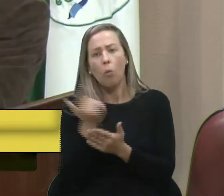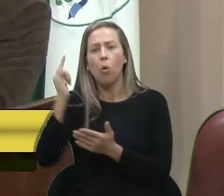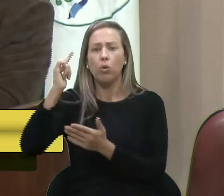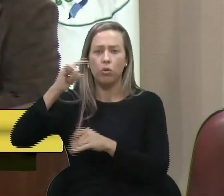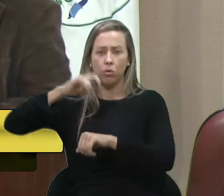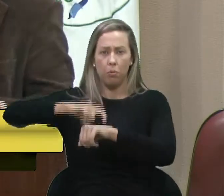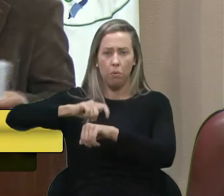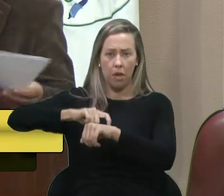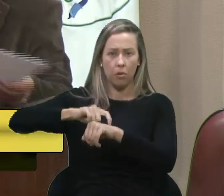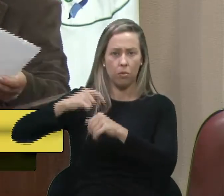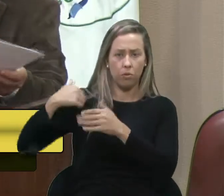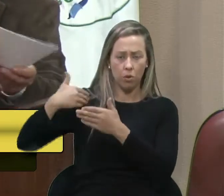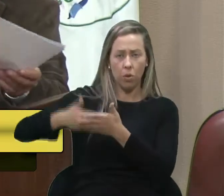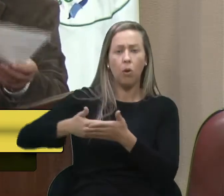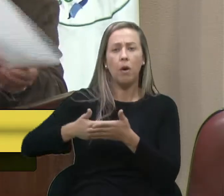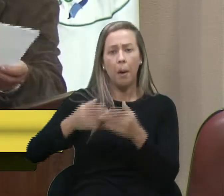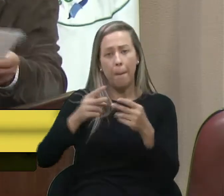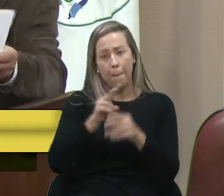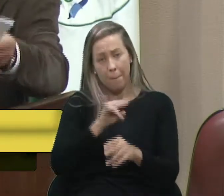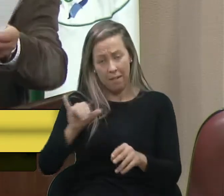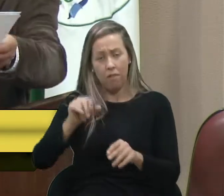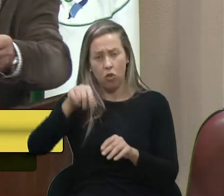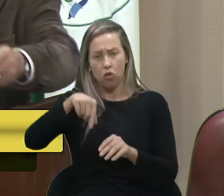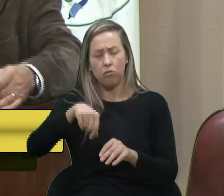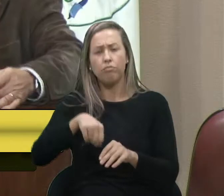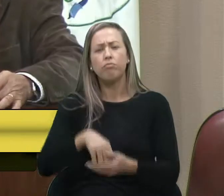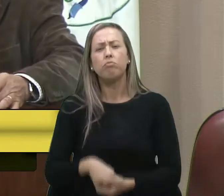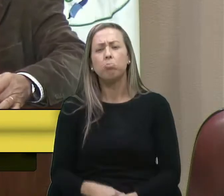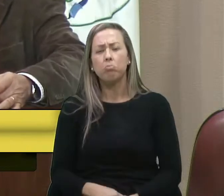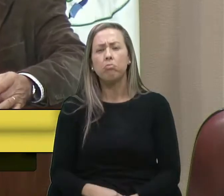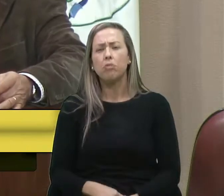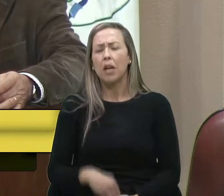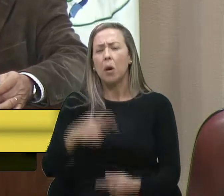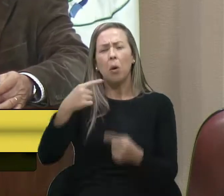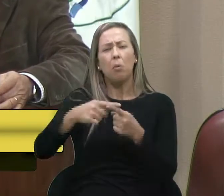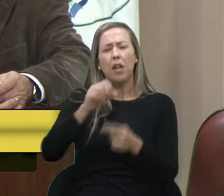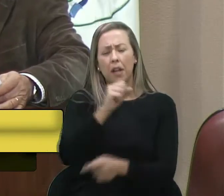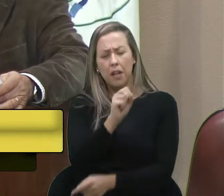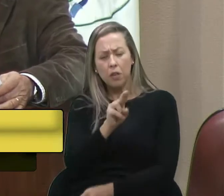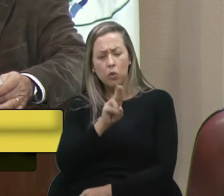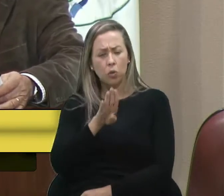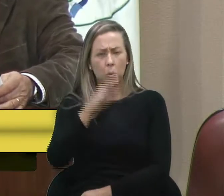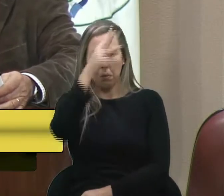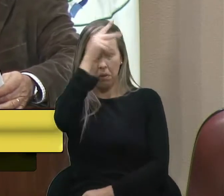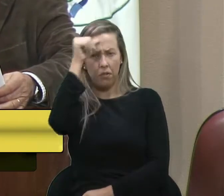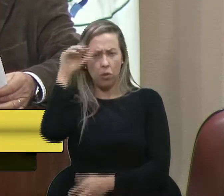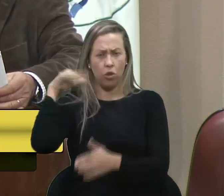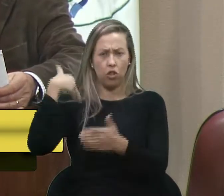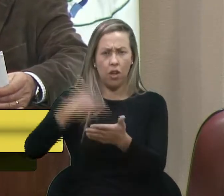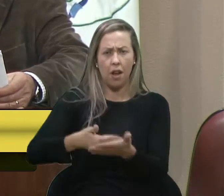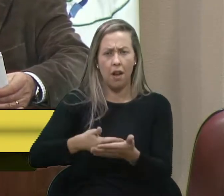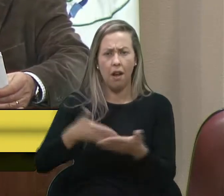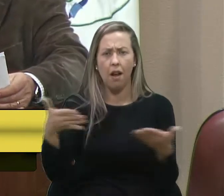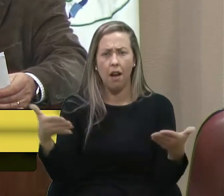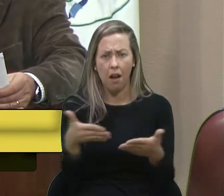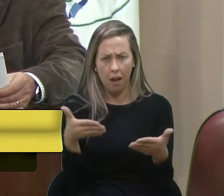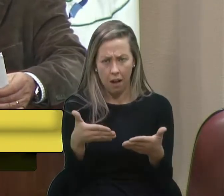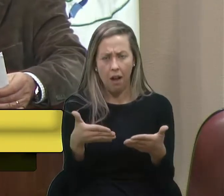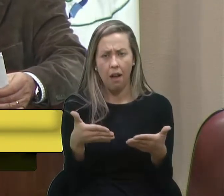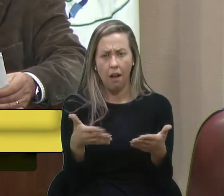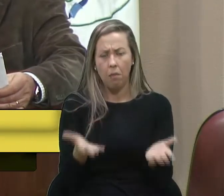sim, vou fazer um destaque do porquê que as subprefeituras chegaram a esse